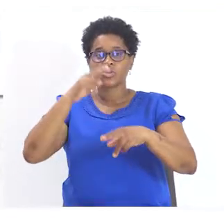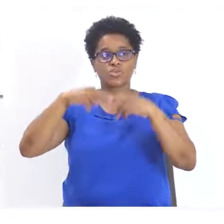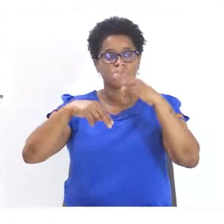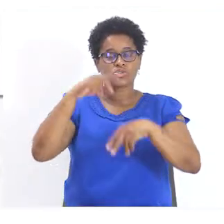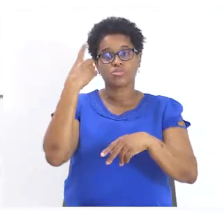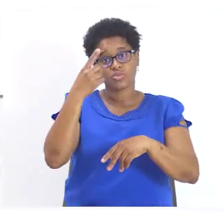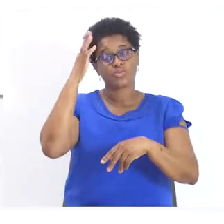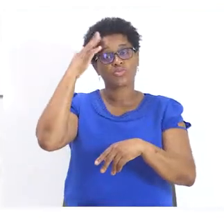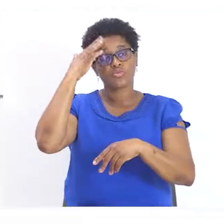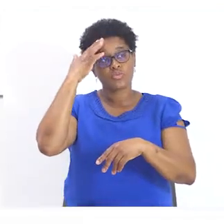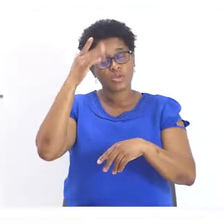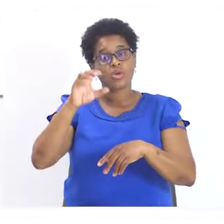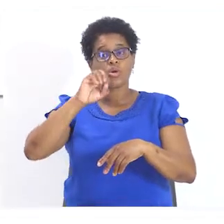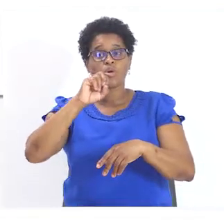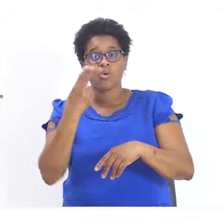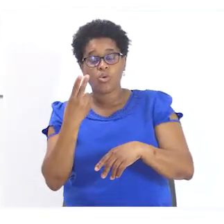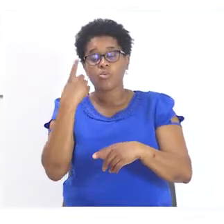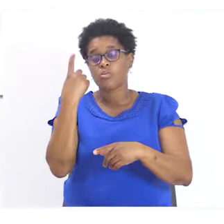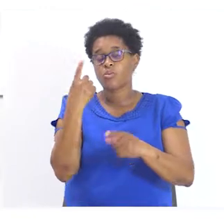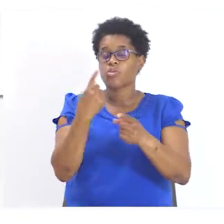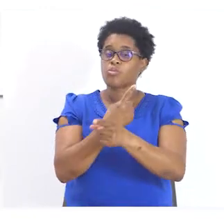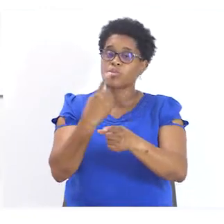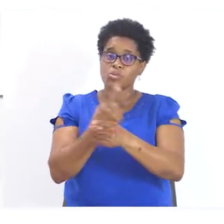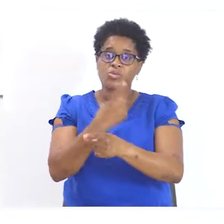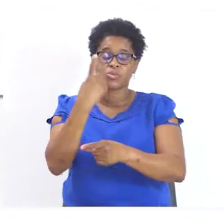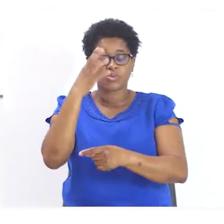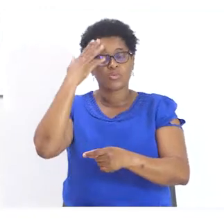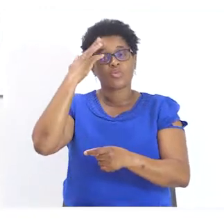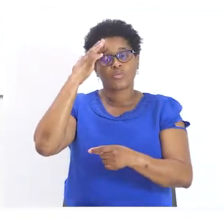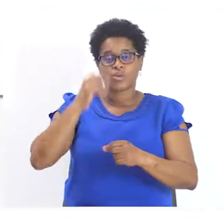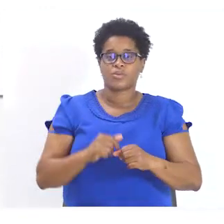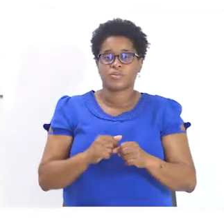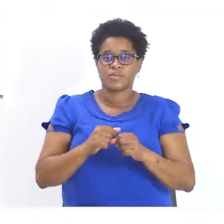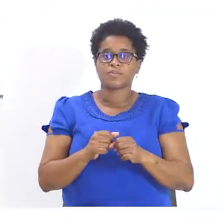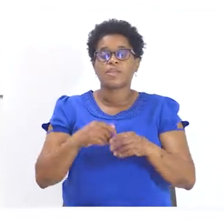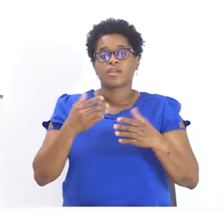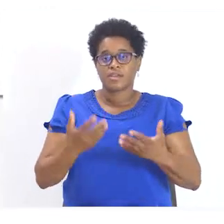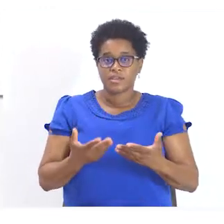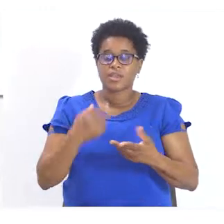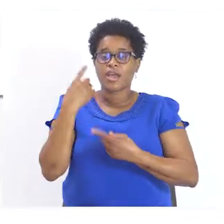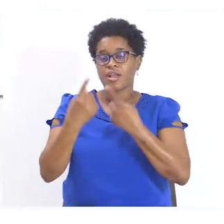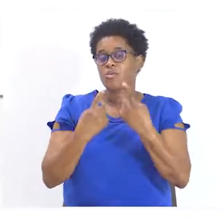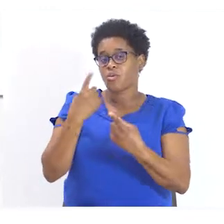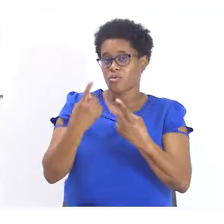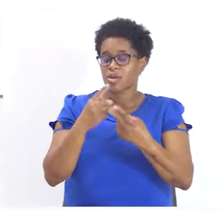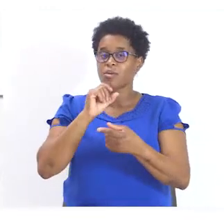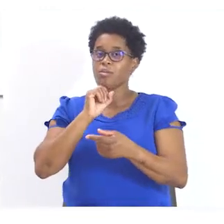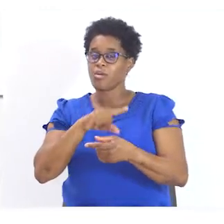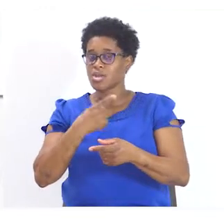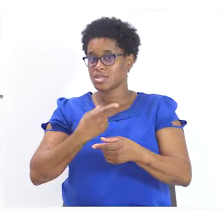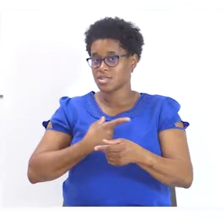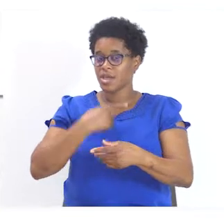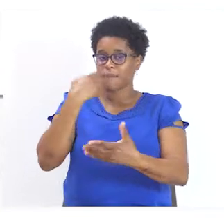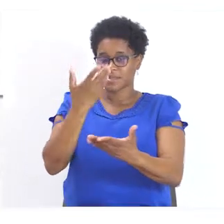um número ou por um produto de um número em que alguns podem